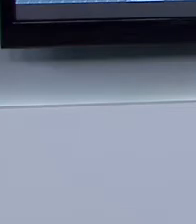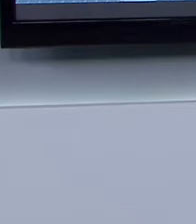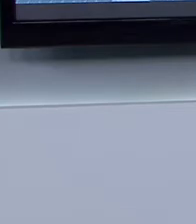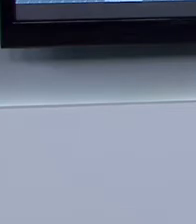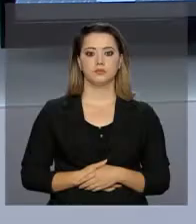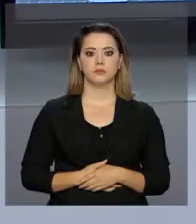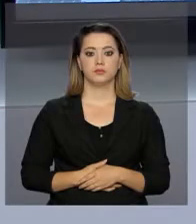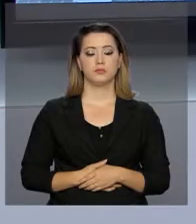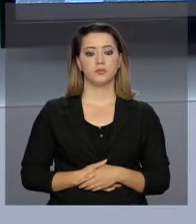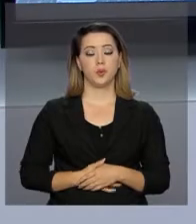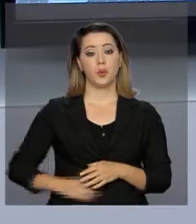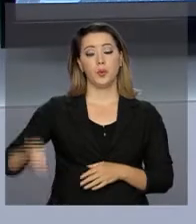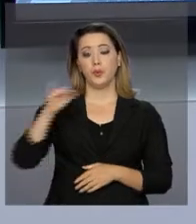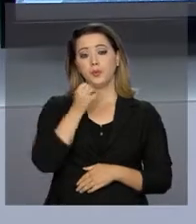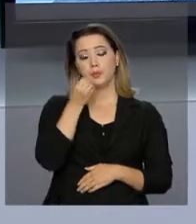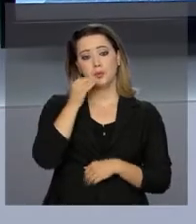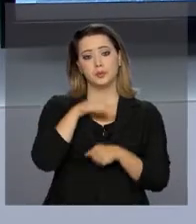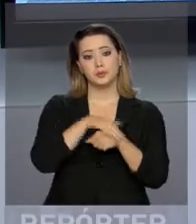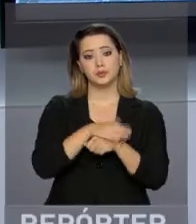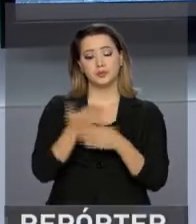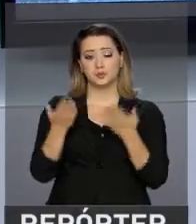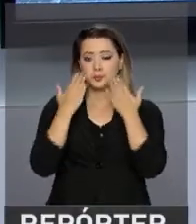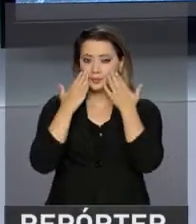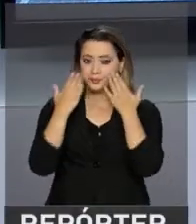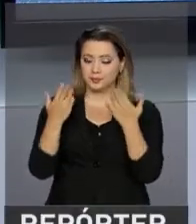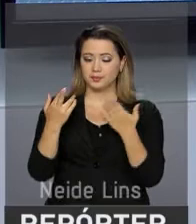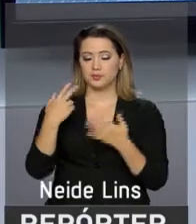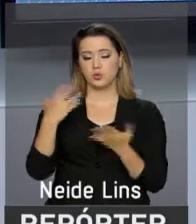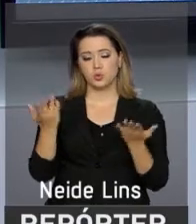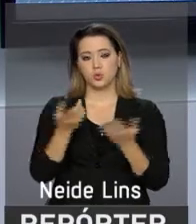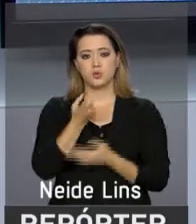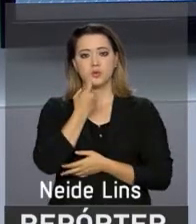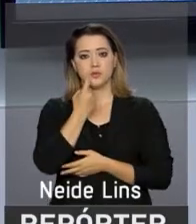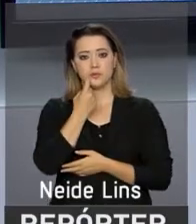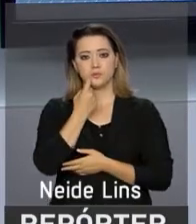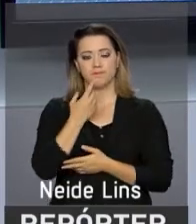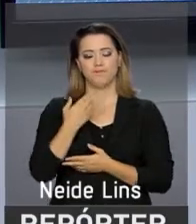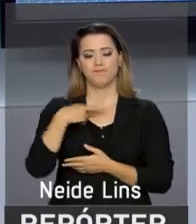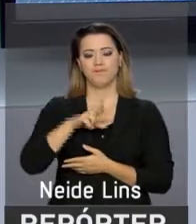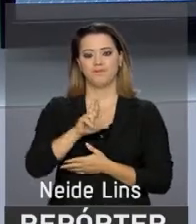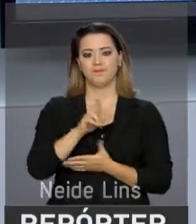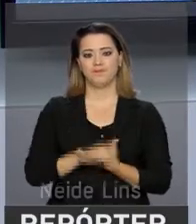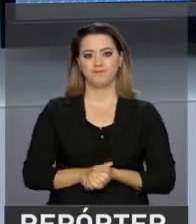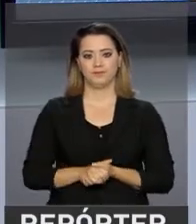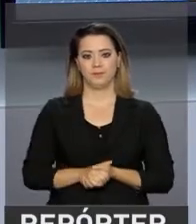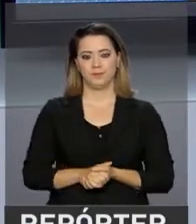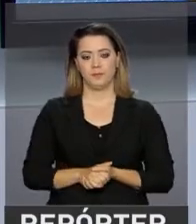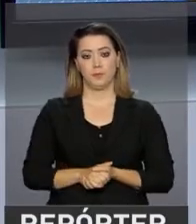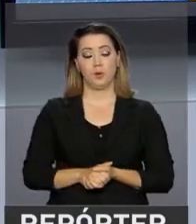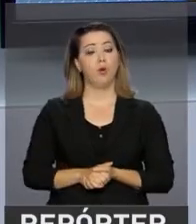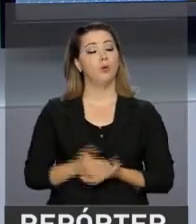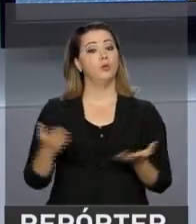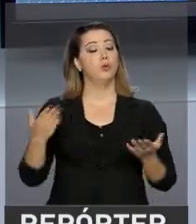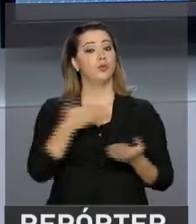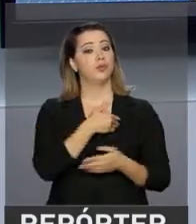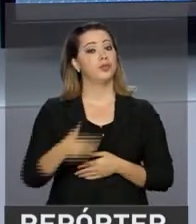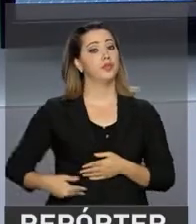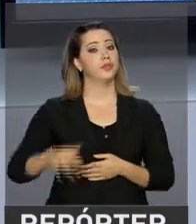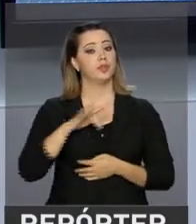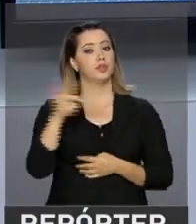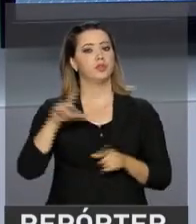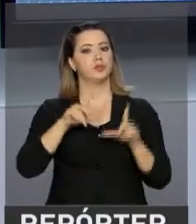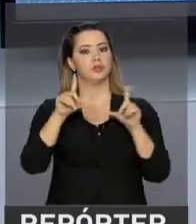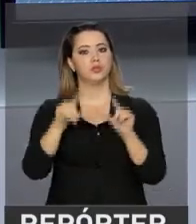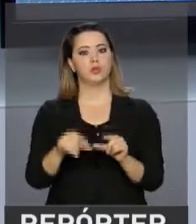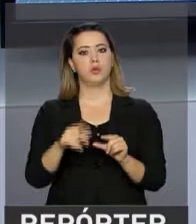olá boa noite no ar a última edição desta sexta-feira do repórter nbr o governo federal reduziu as